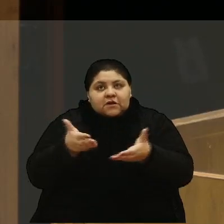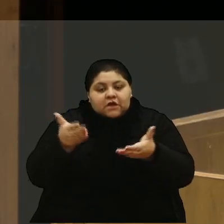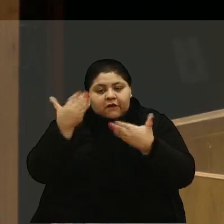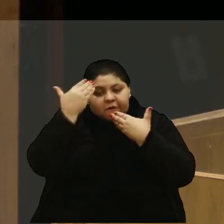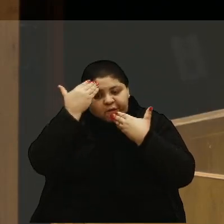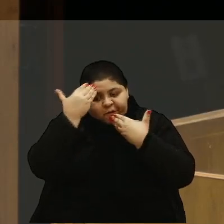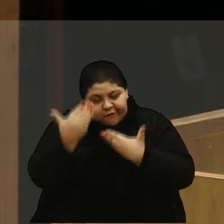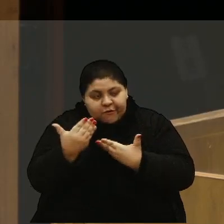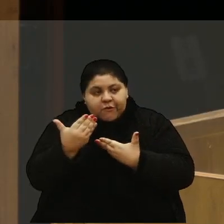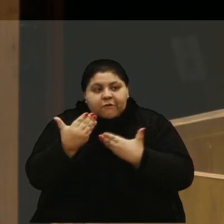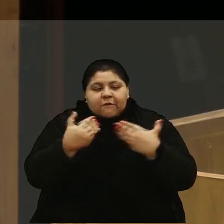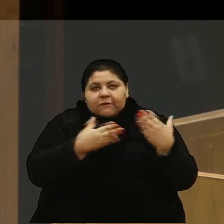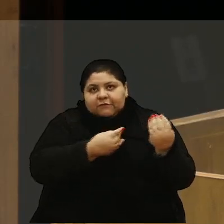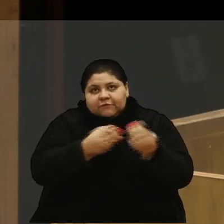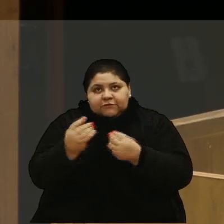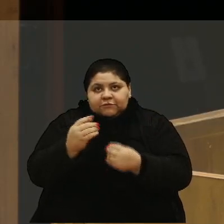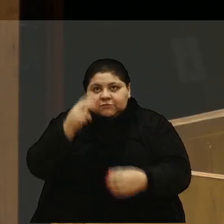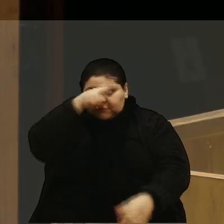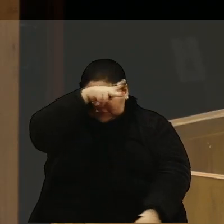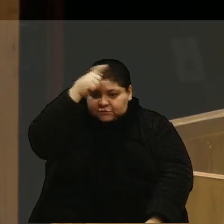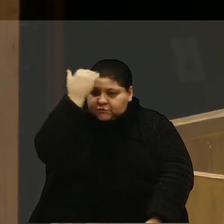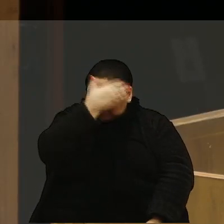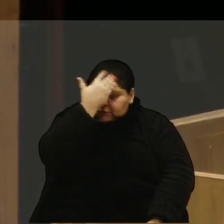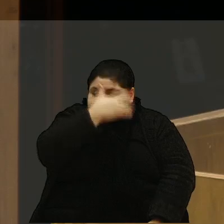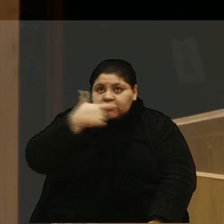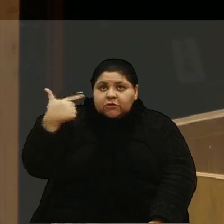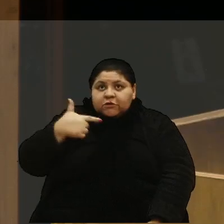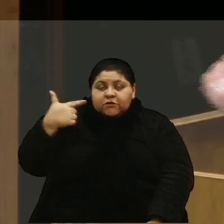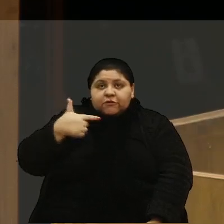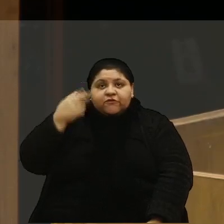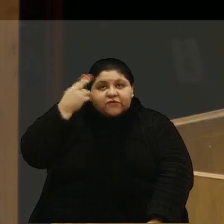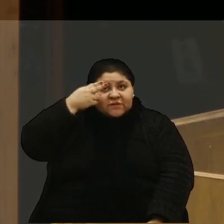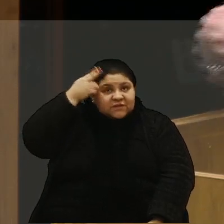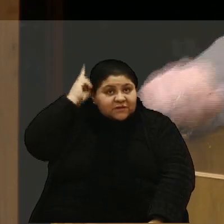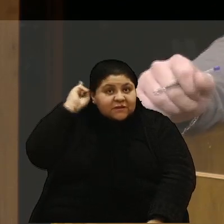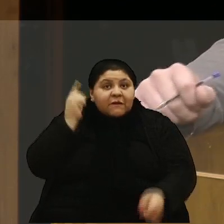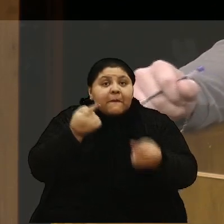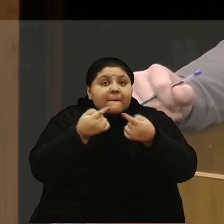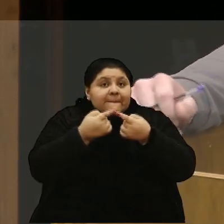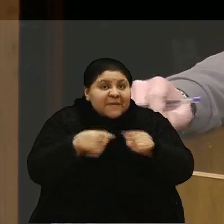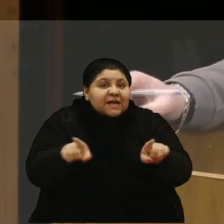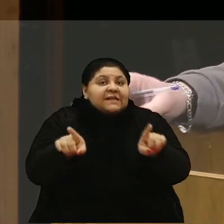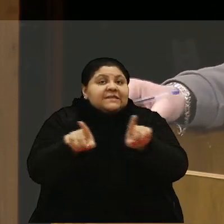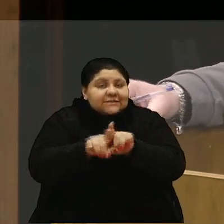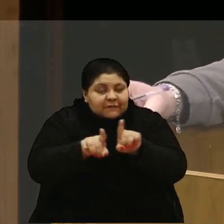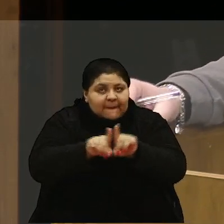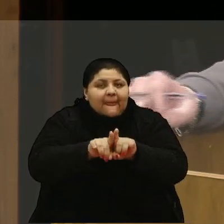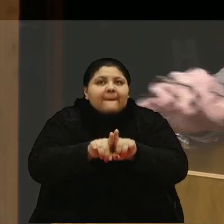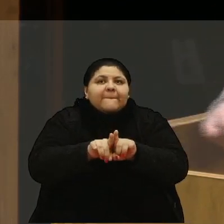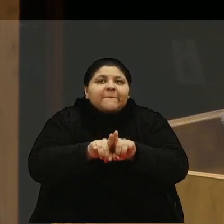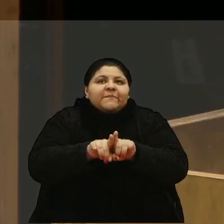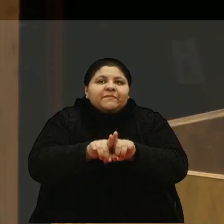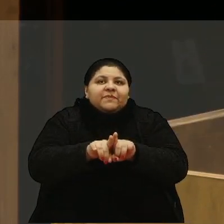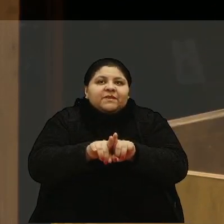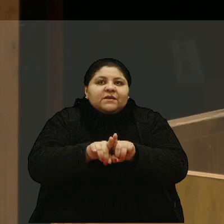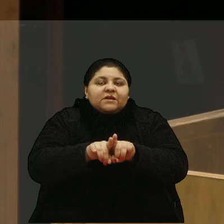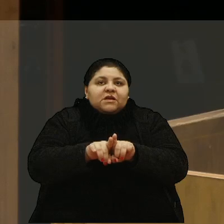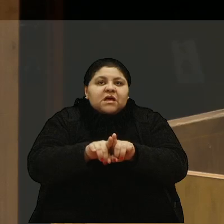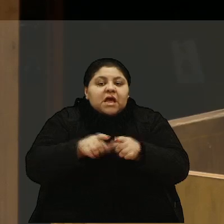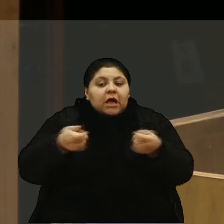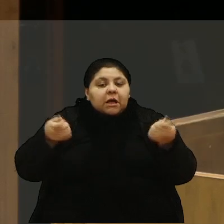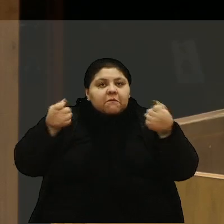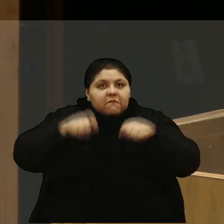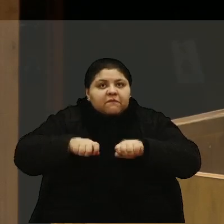agradecer imensamente o prefeito Adiló, o vice-Nespolo, mas, mais ainda, a